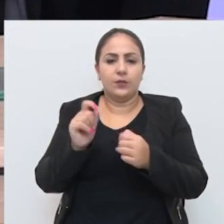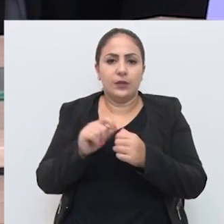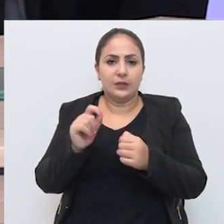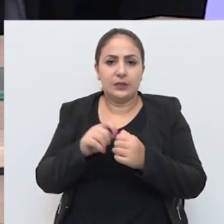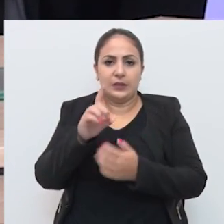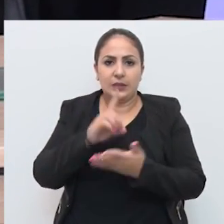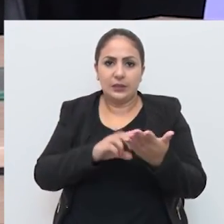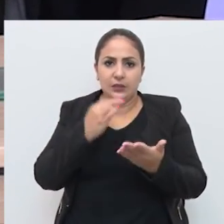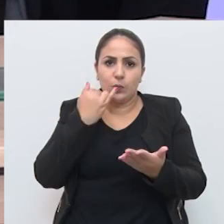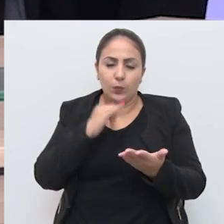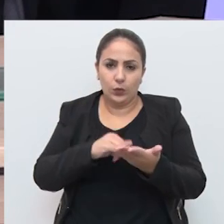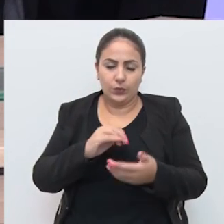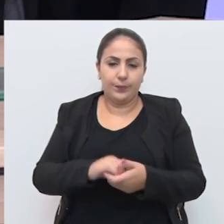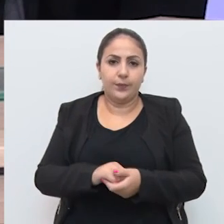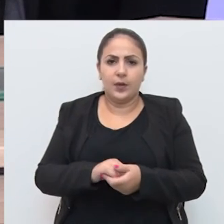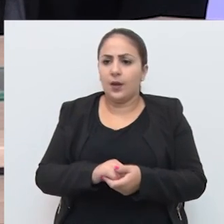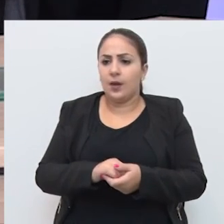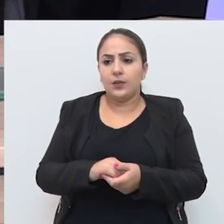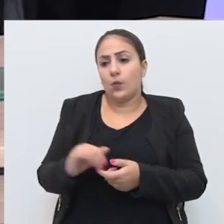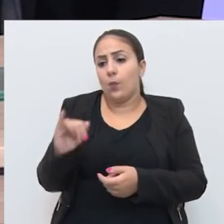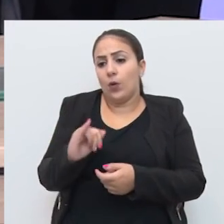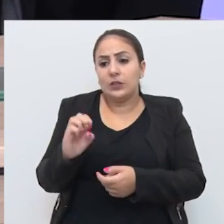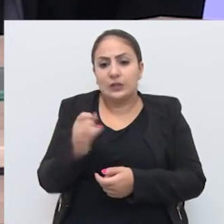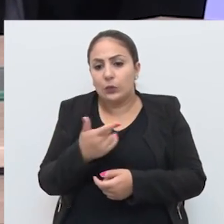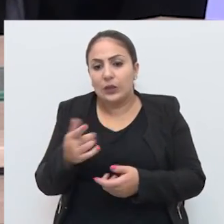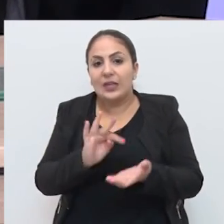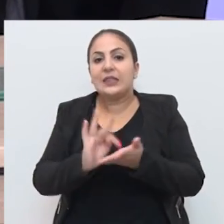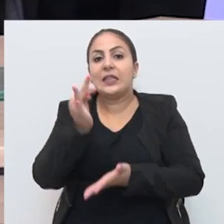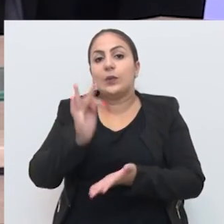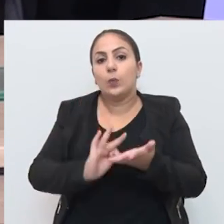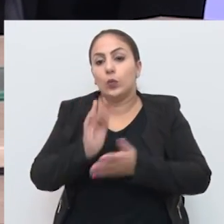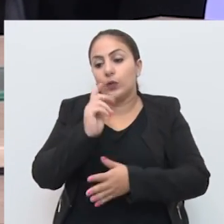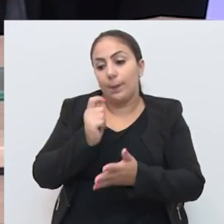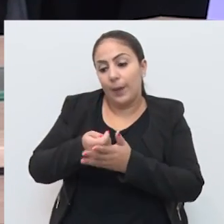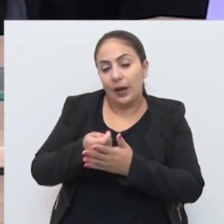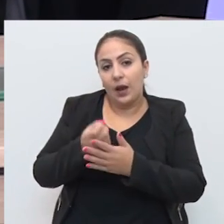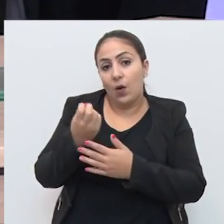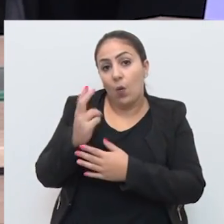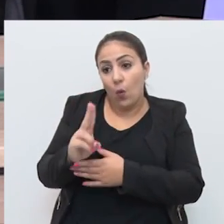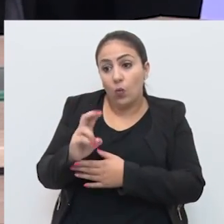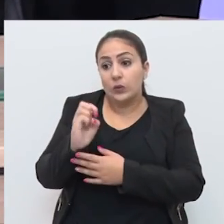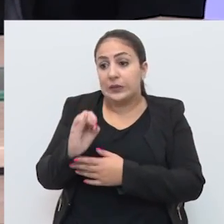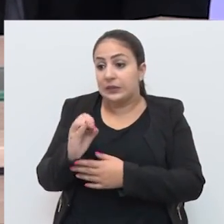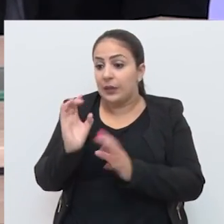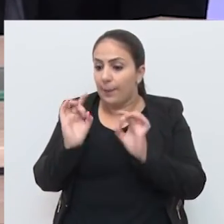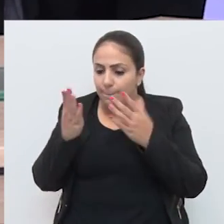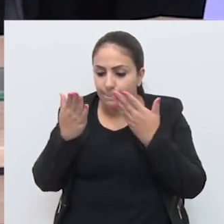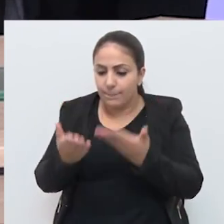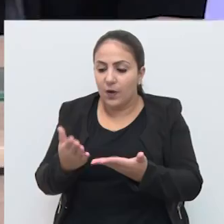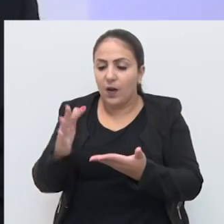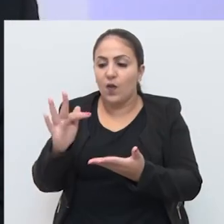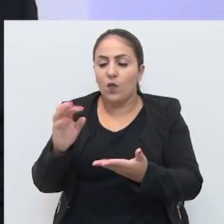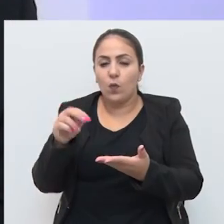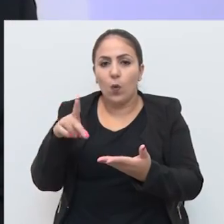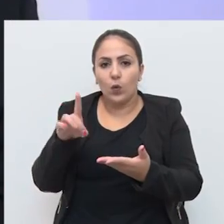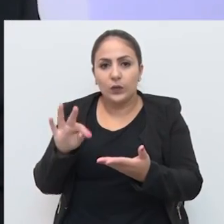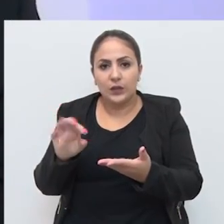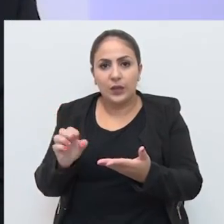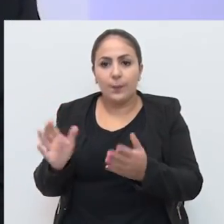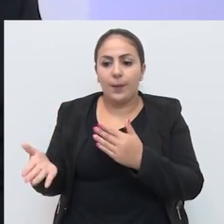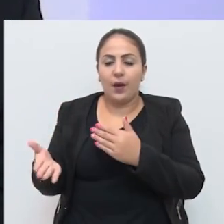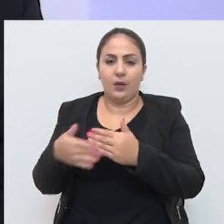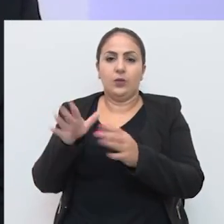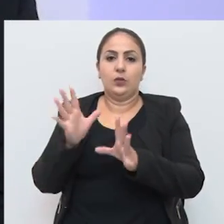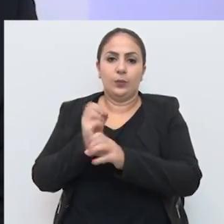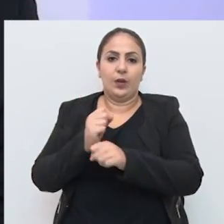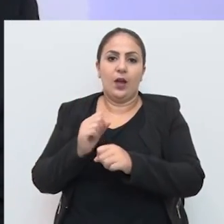declarar, mesmo que não tenha tributo a pagar a título de informação ou, no caso de exclusivo na fonte, para